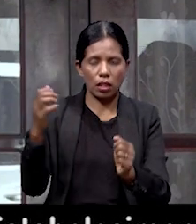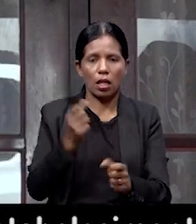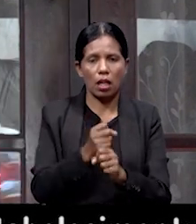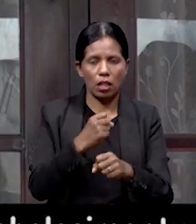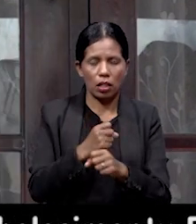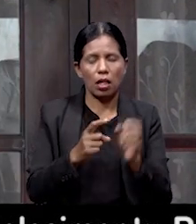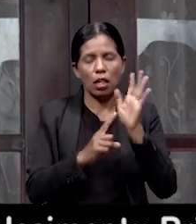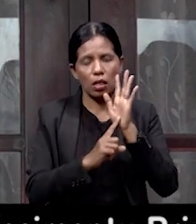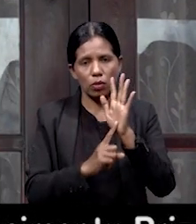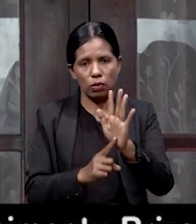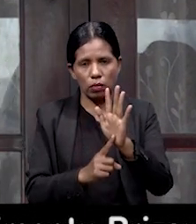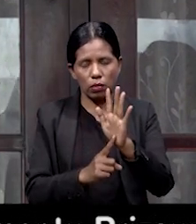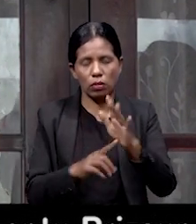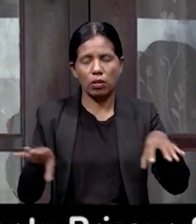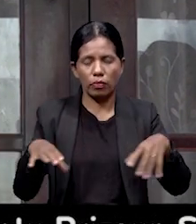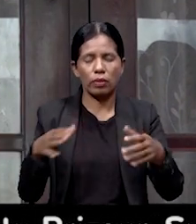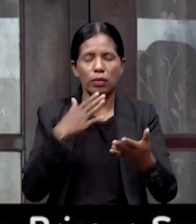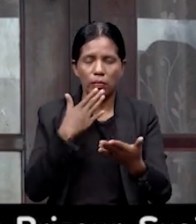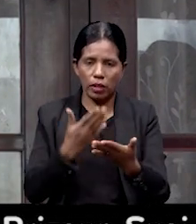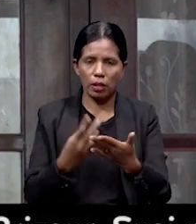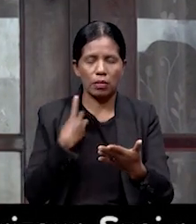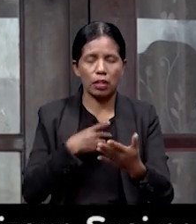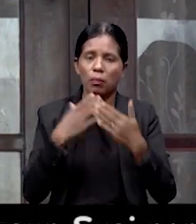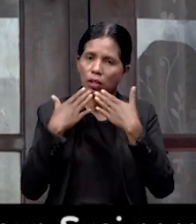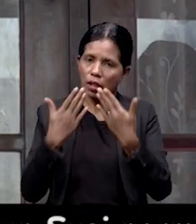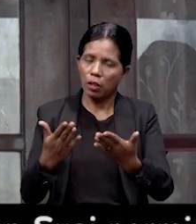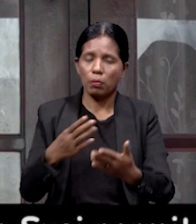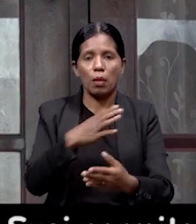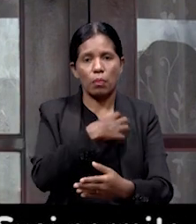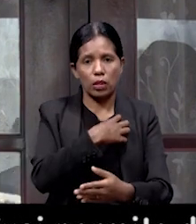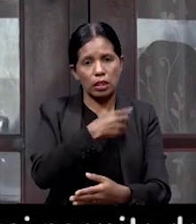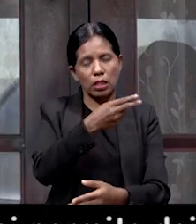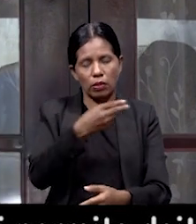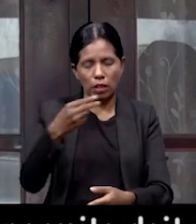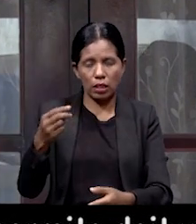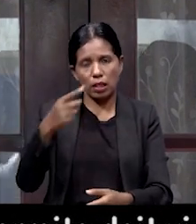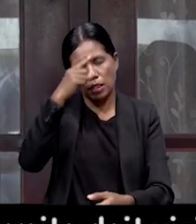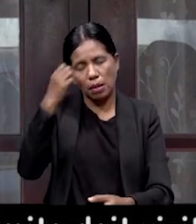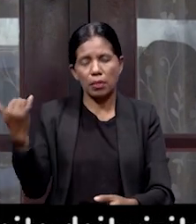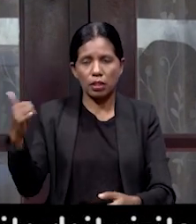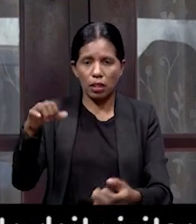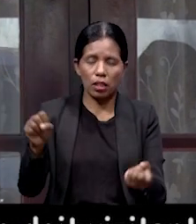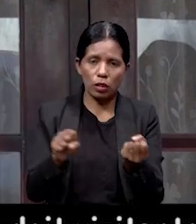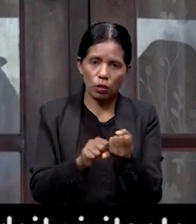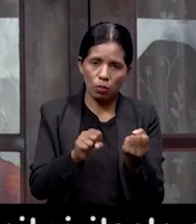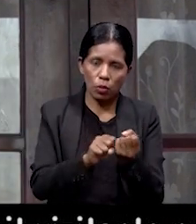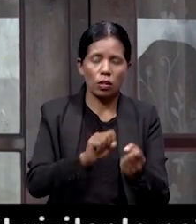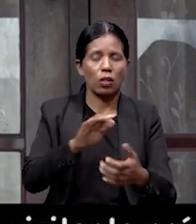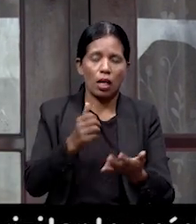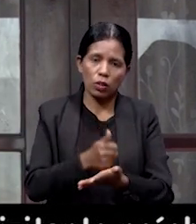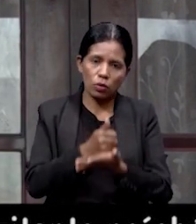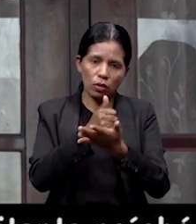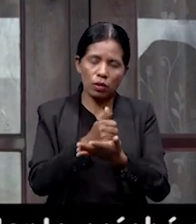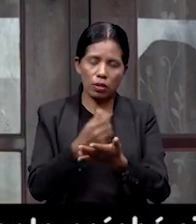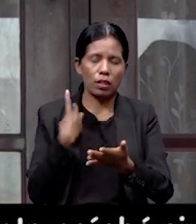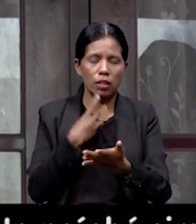cooperação nida mais positivo ba ita te agradece masira tama ho sir ninia apoio tema e tambe le halo lori fina